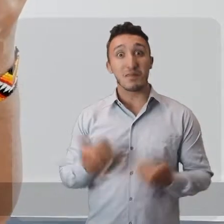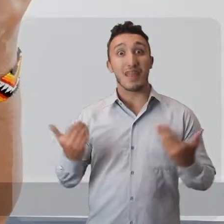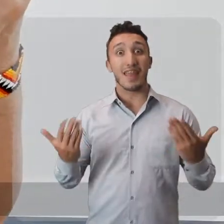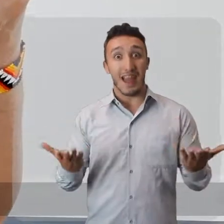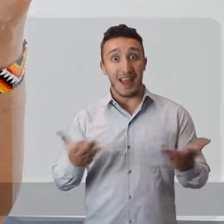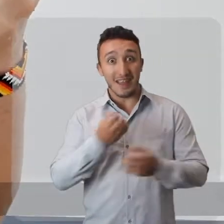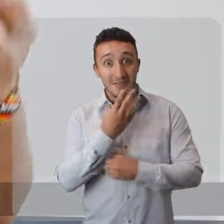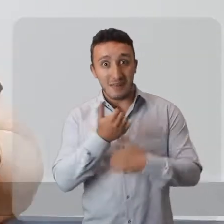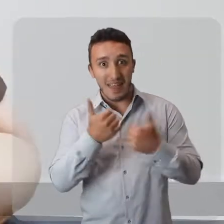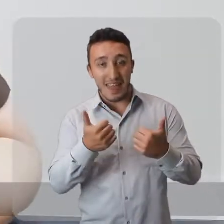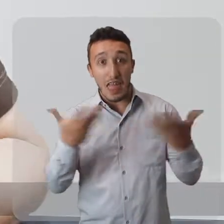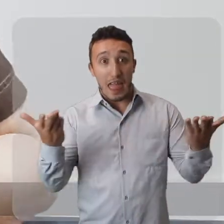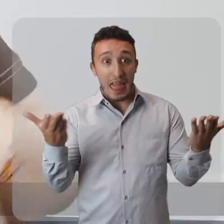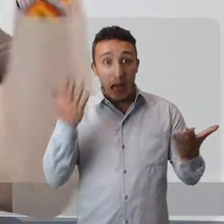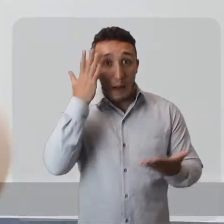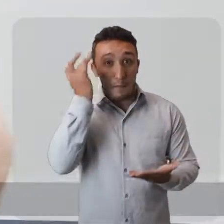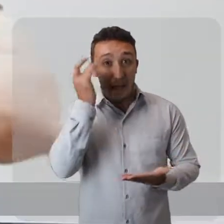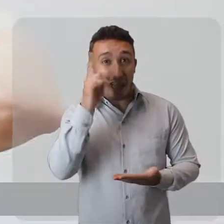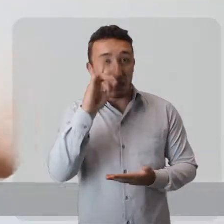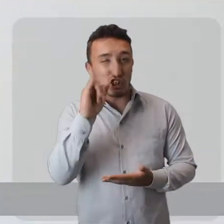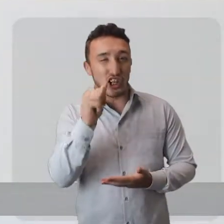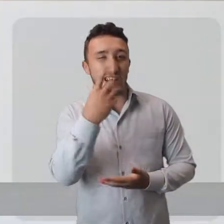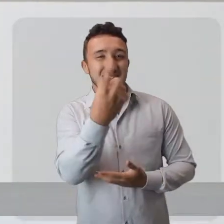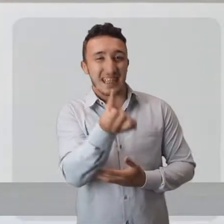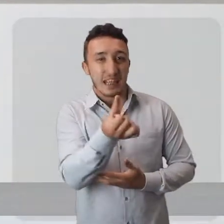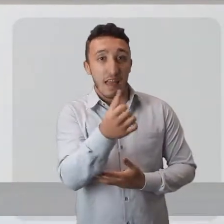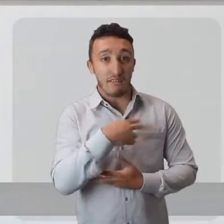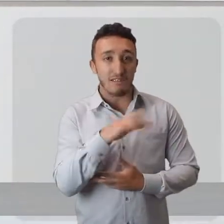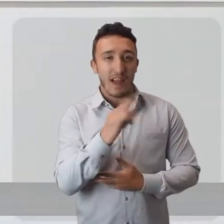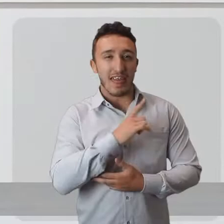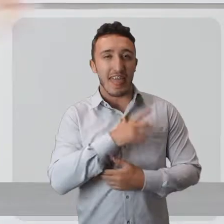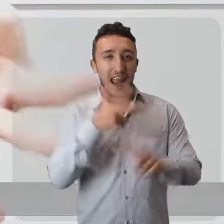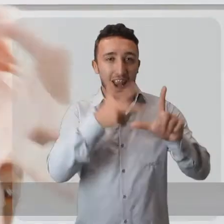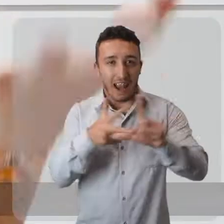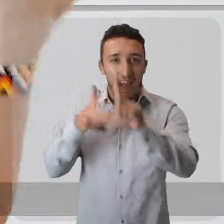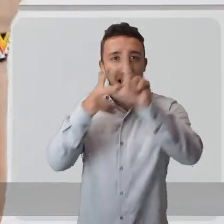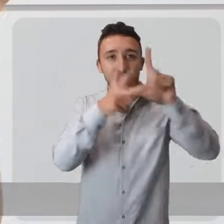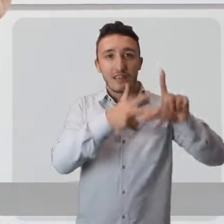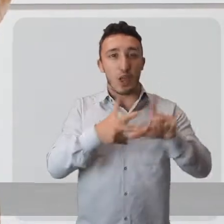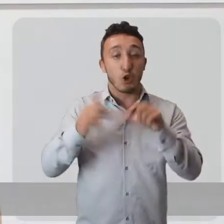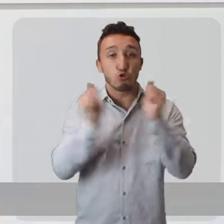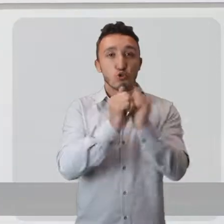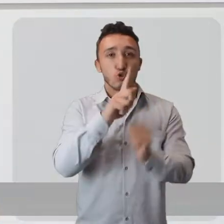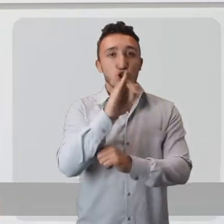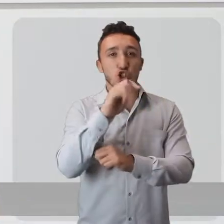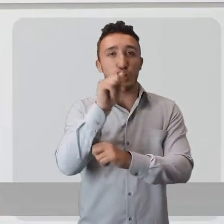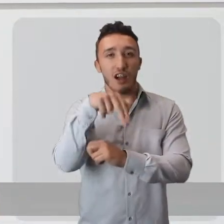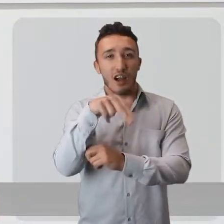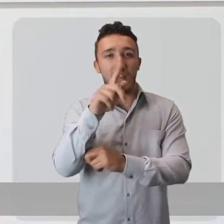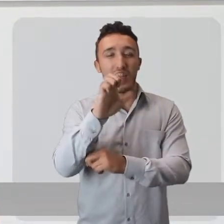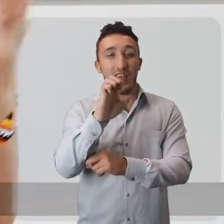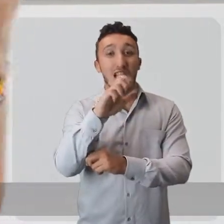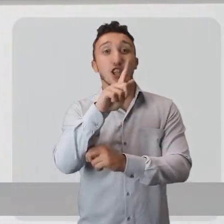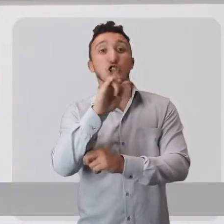E aí, gente, amanhã, dia 16, nós vamos ter uma live com Jean